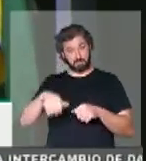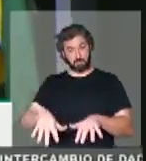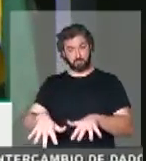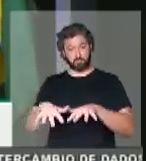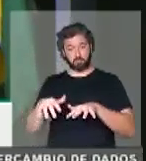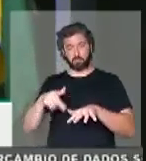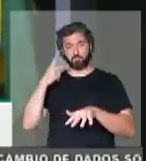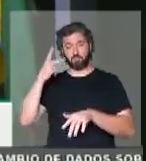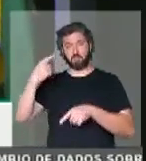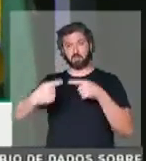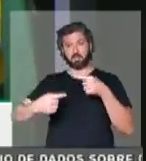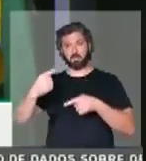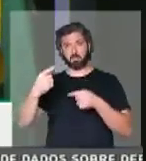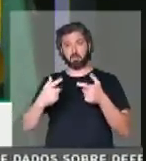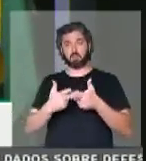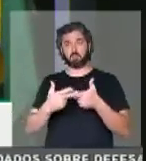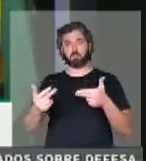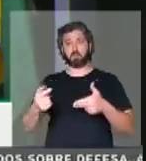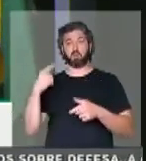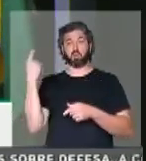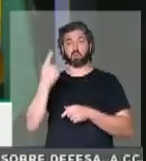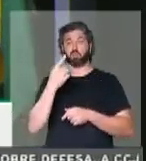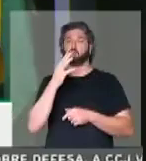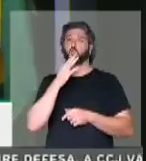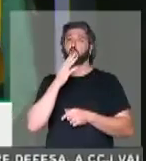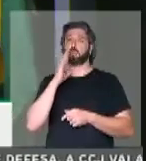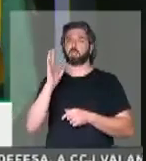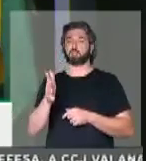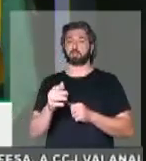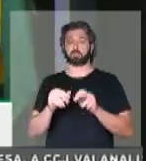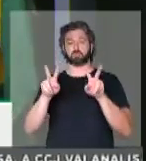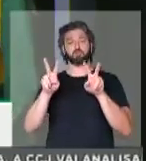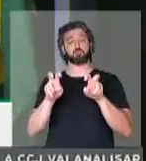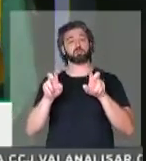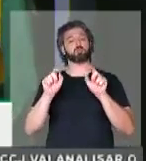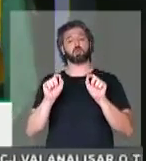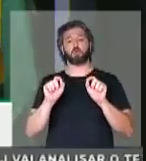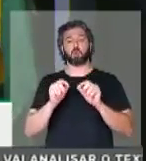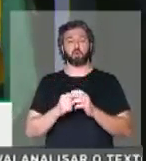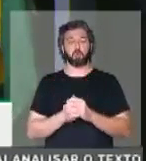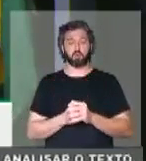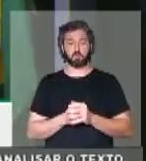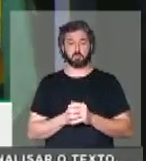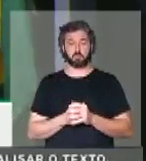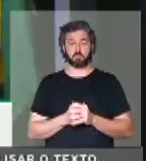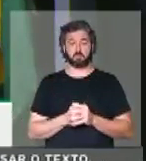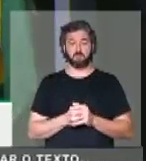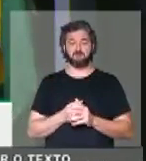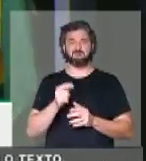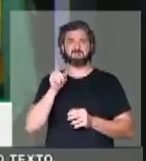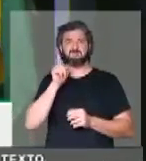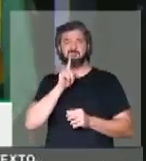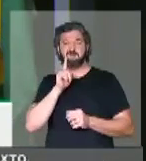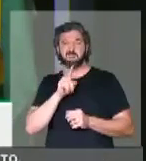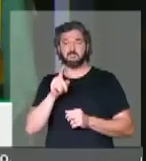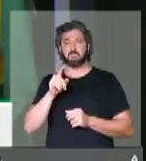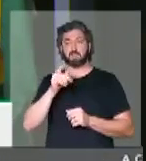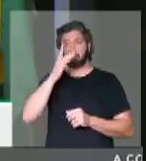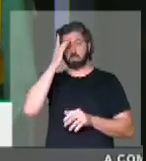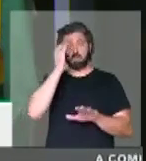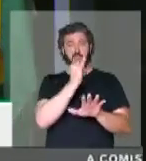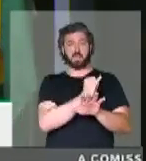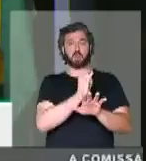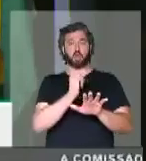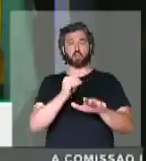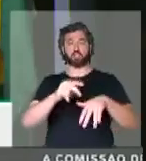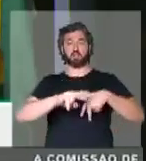plenário um debate já muito conhecido acerca da pretensão que têm os ideólogos